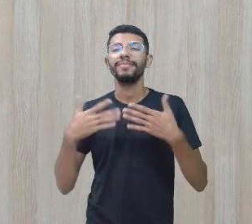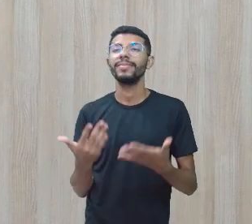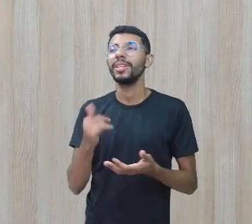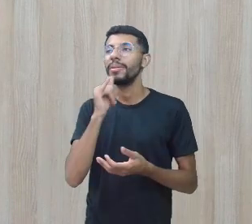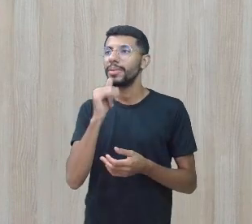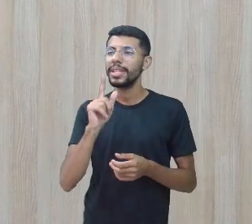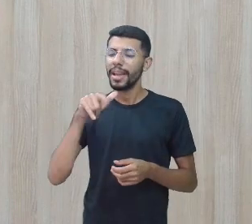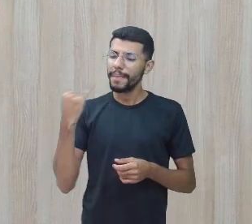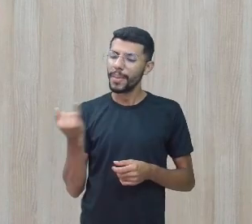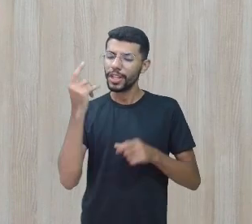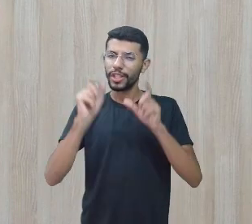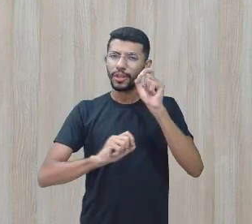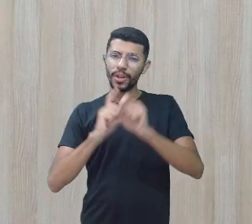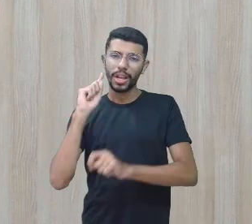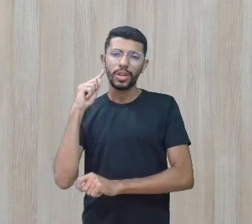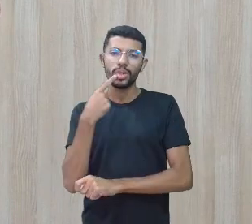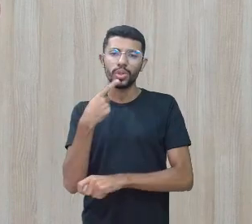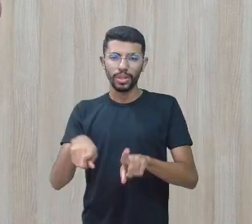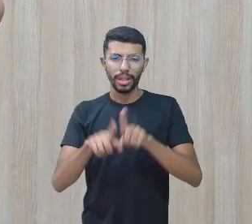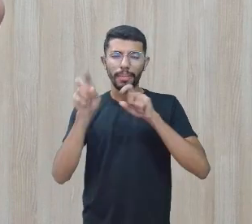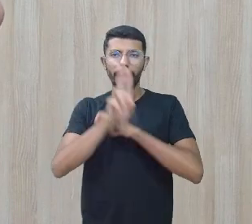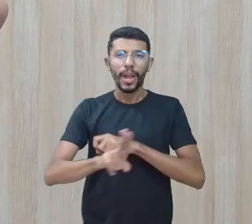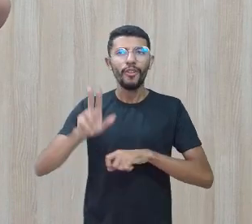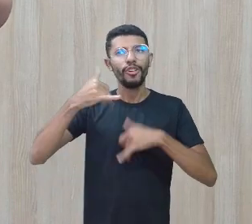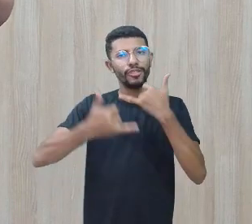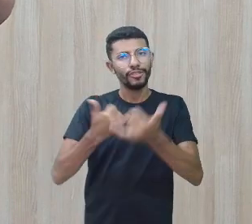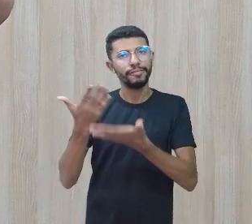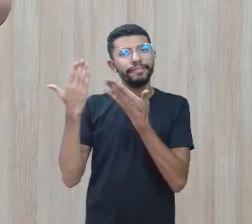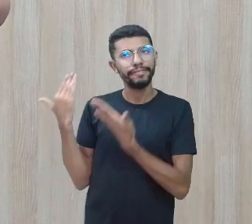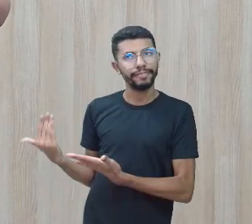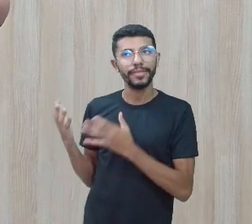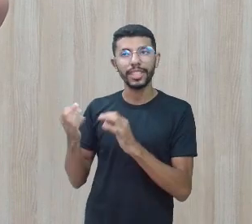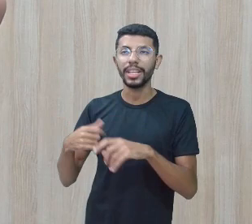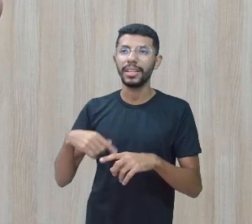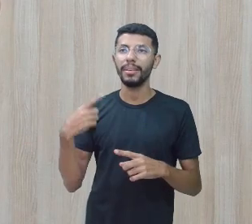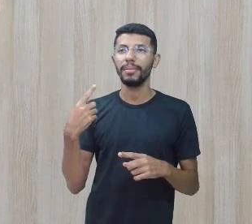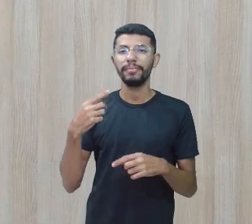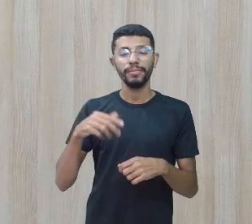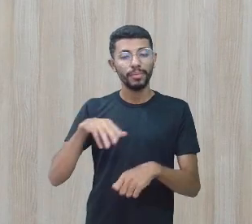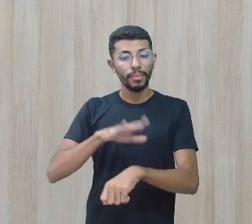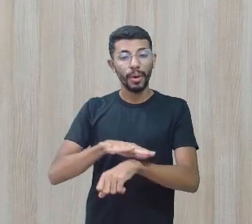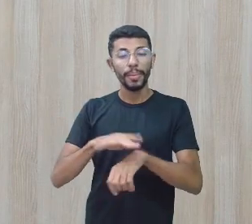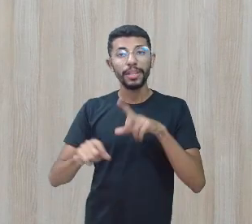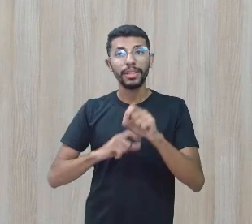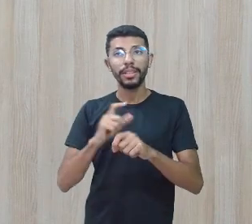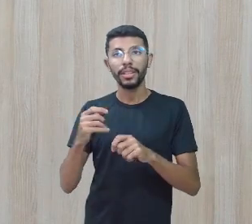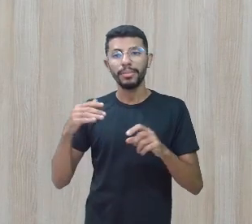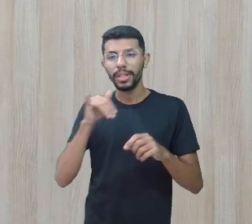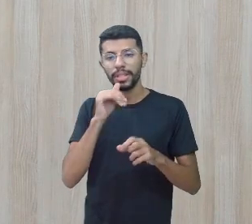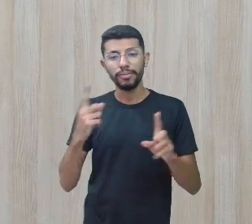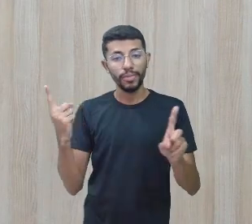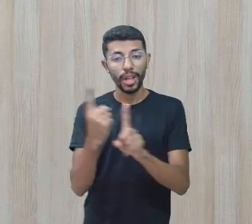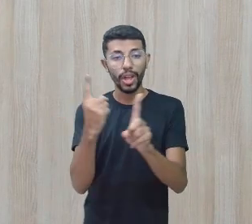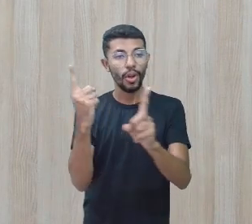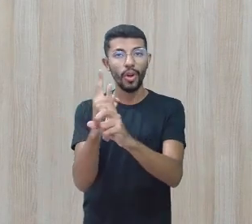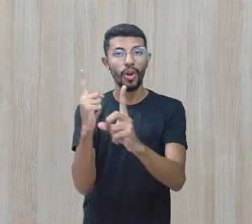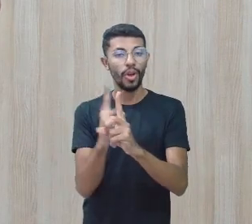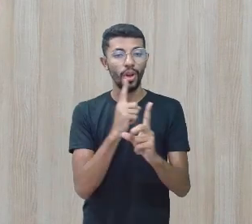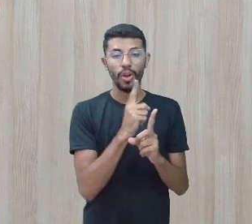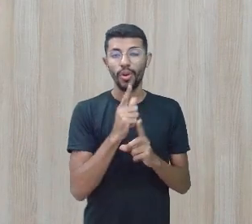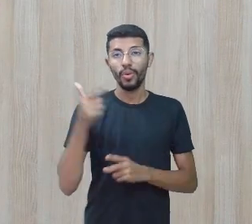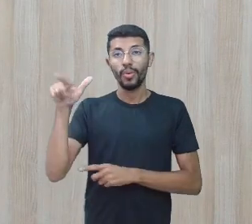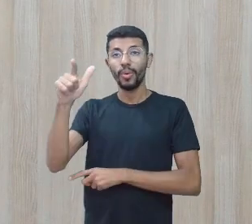faça uso desses jogos. E por que não, naquele momento de proporcionar o encontro com outros surdos, esse